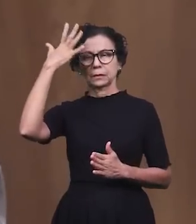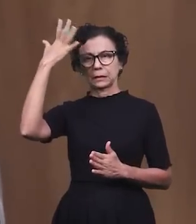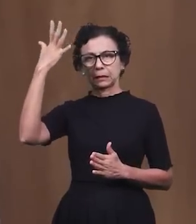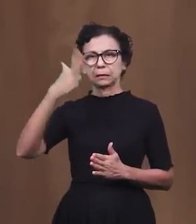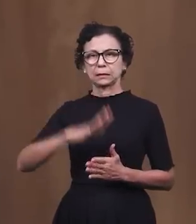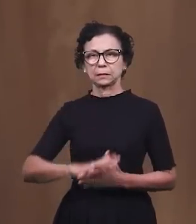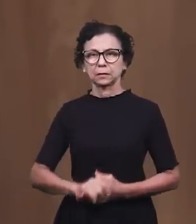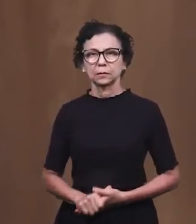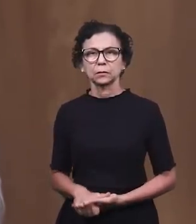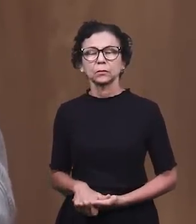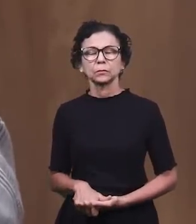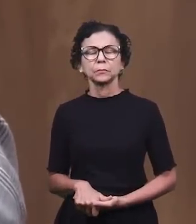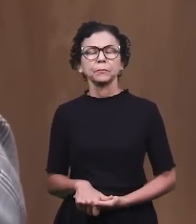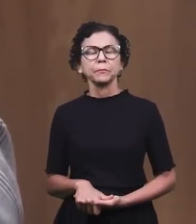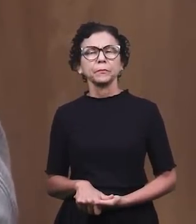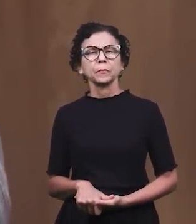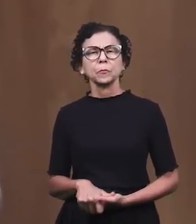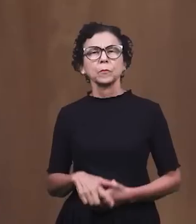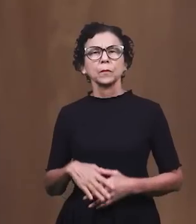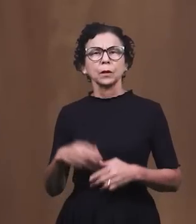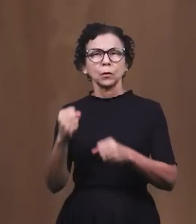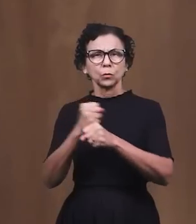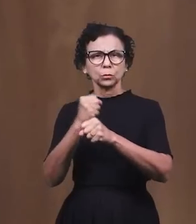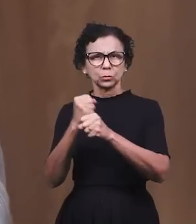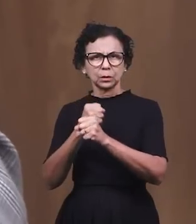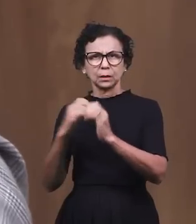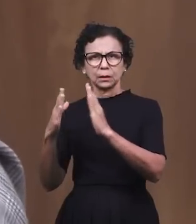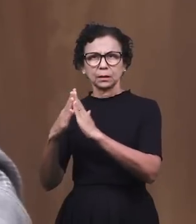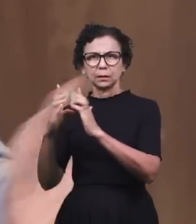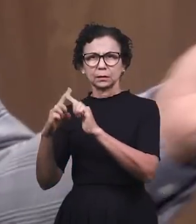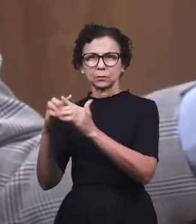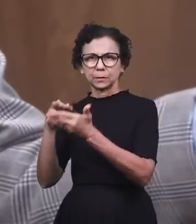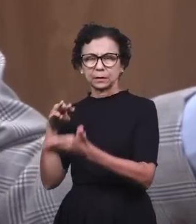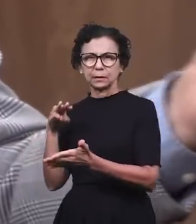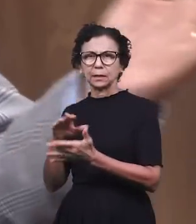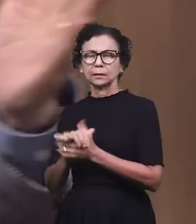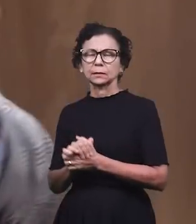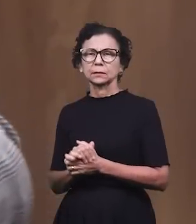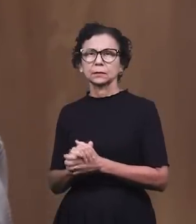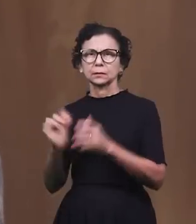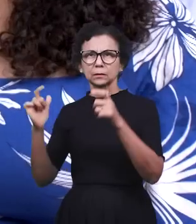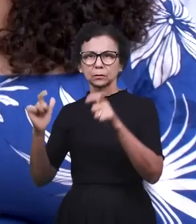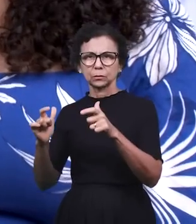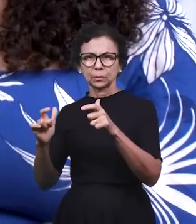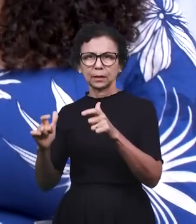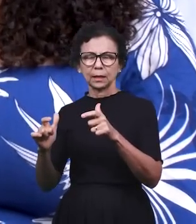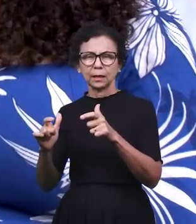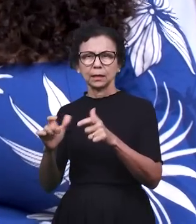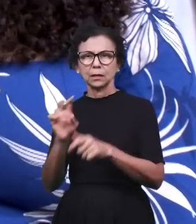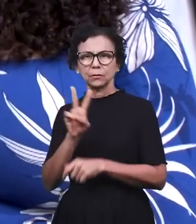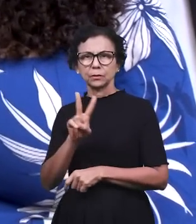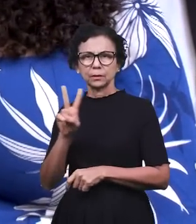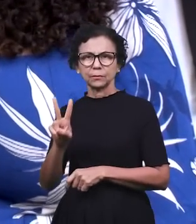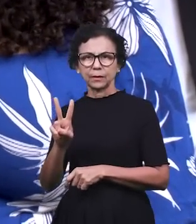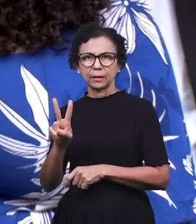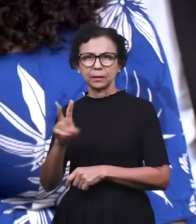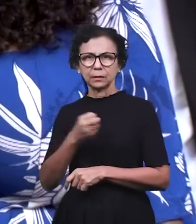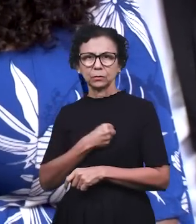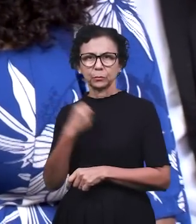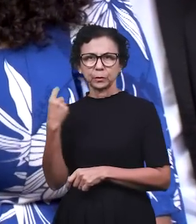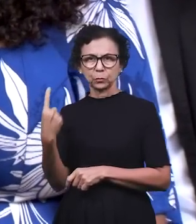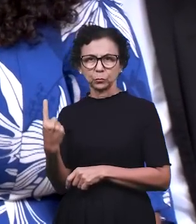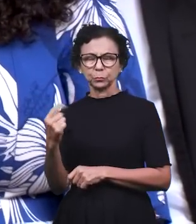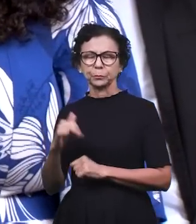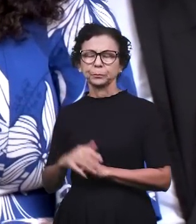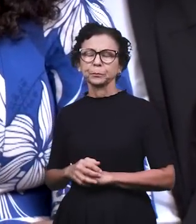Nós tínhamos o templo de Vila Velha 1 construído, já tinha toca, né? Vila Velha 1, e houve a consagração do